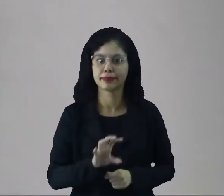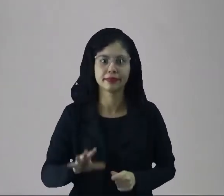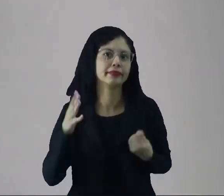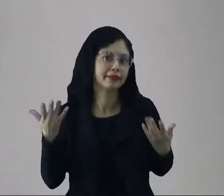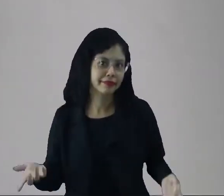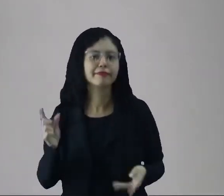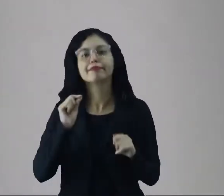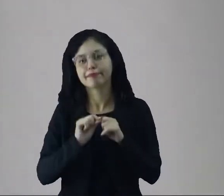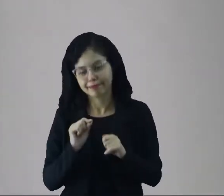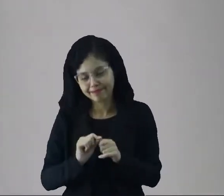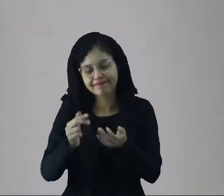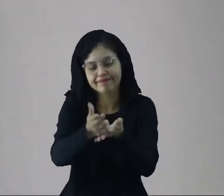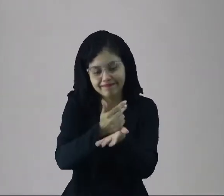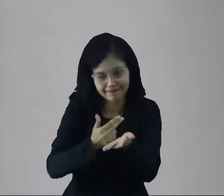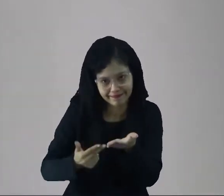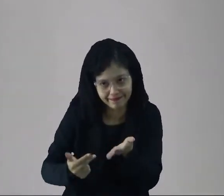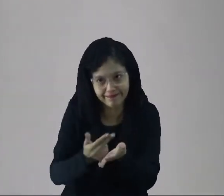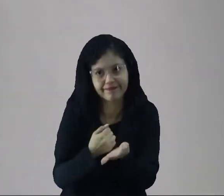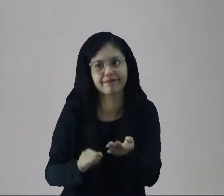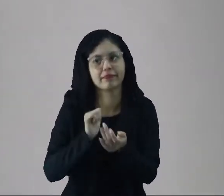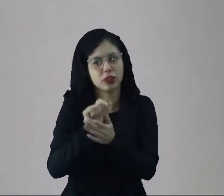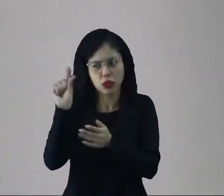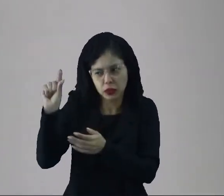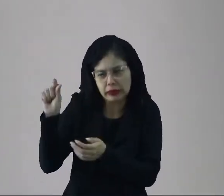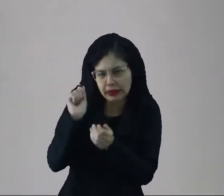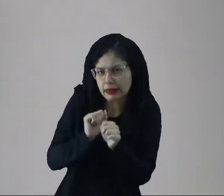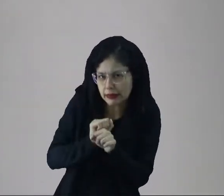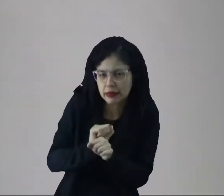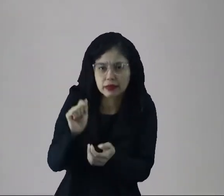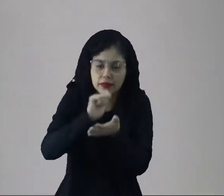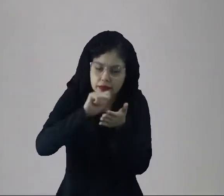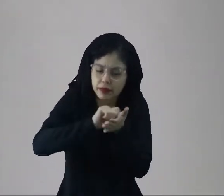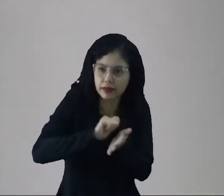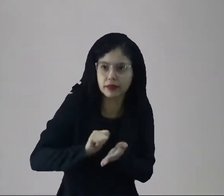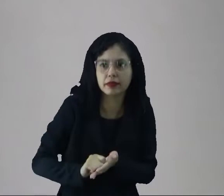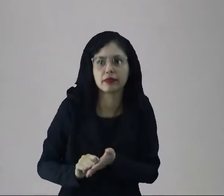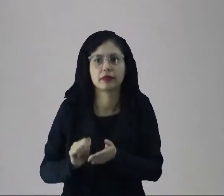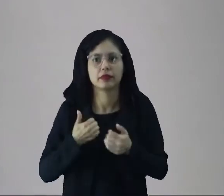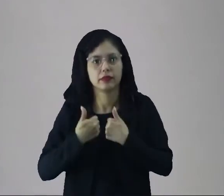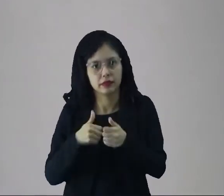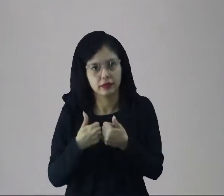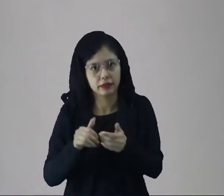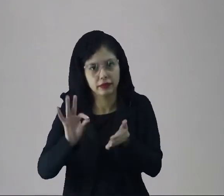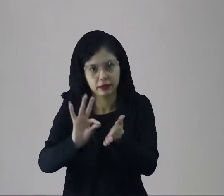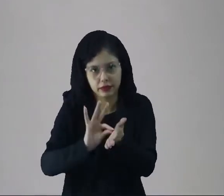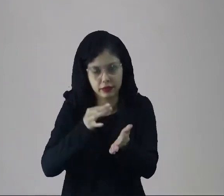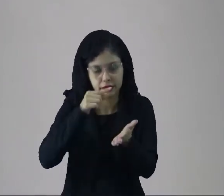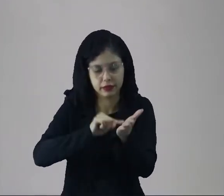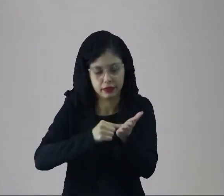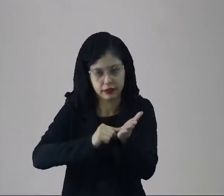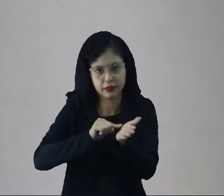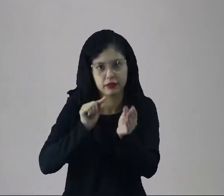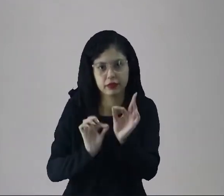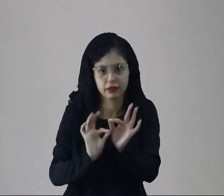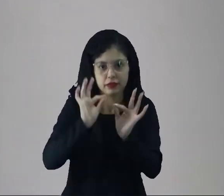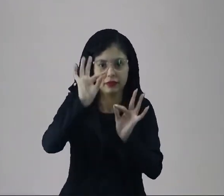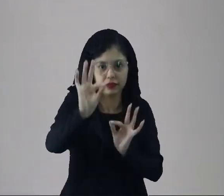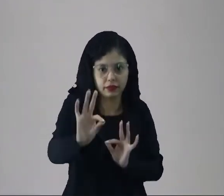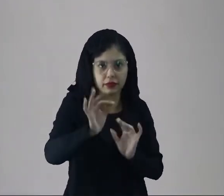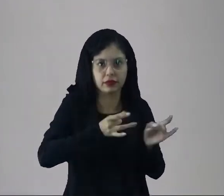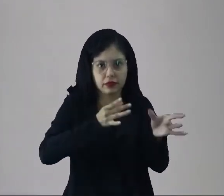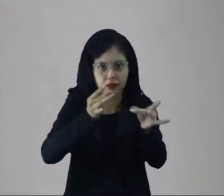desenhar? A gente tinha que fazer isso. Então espera aí só um pouquinho. Você pega o ônibus, aí bota um pontinho aqui, aí tu vai chegar